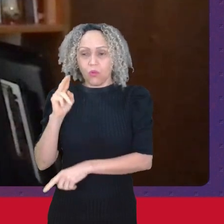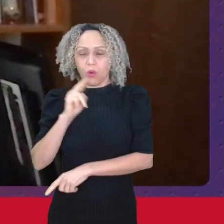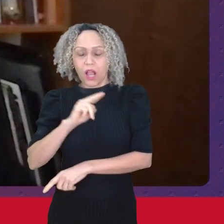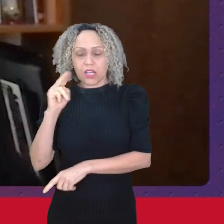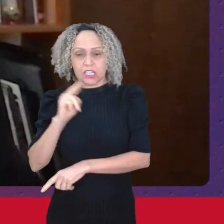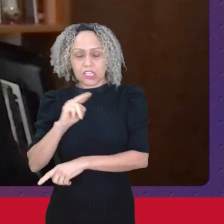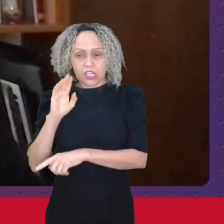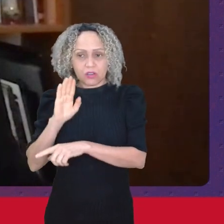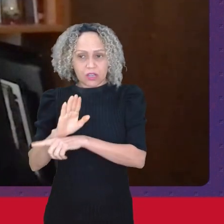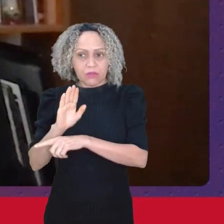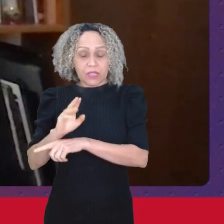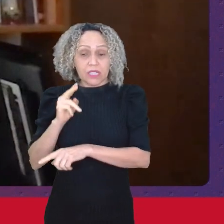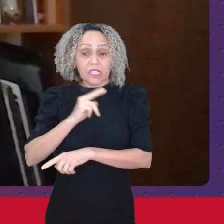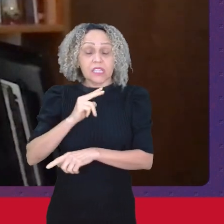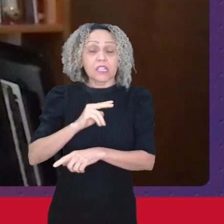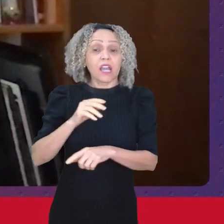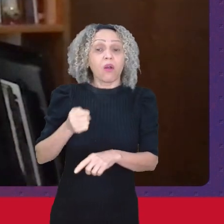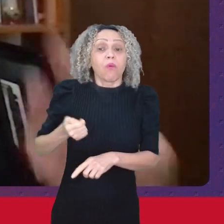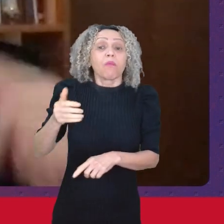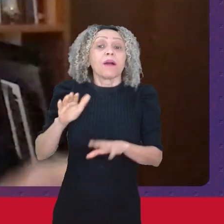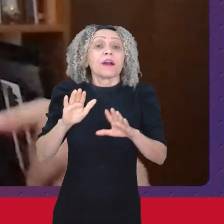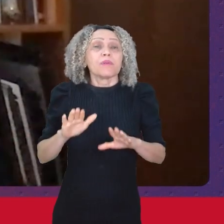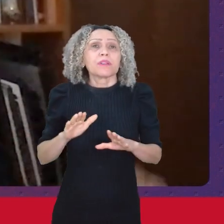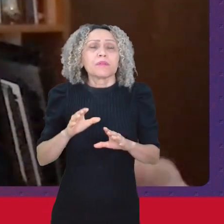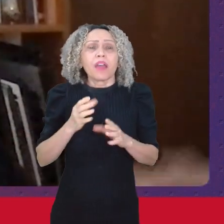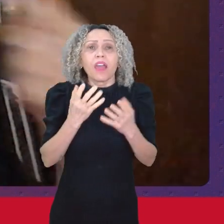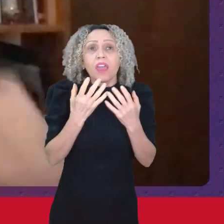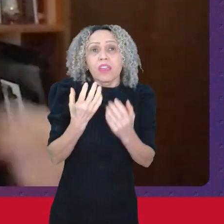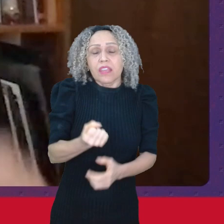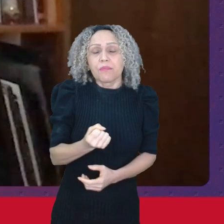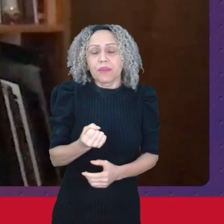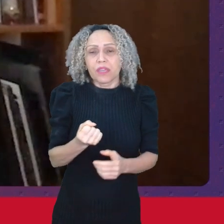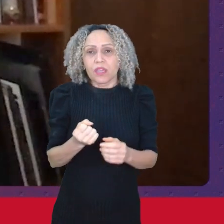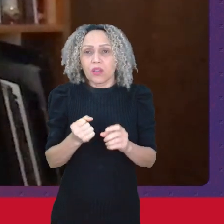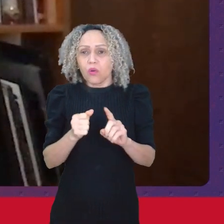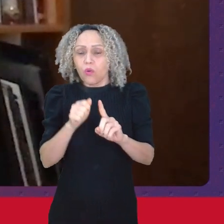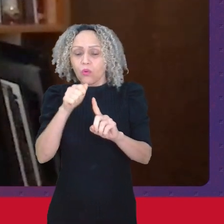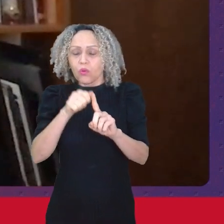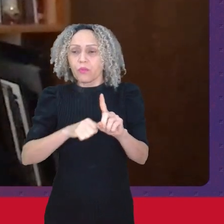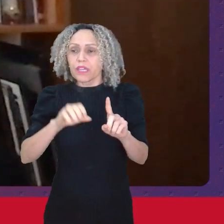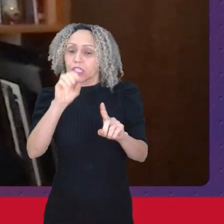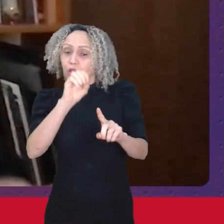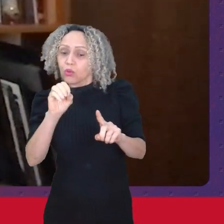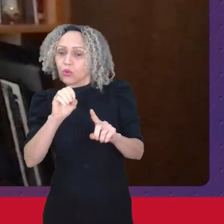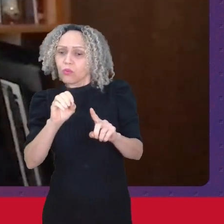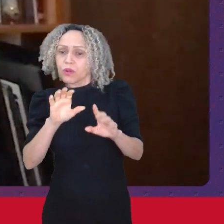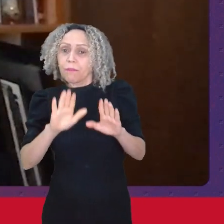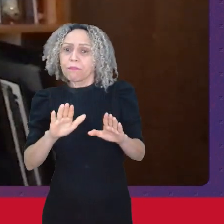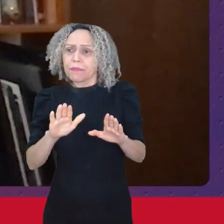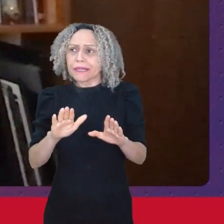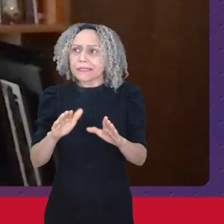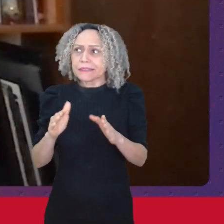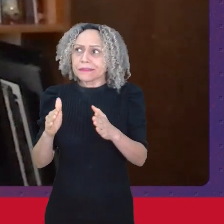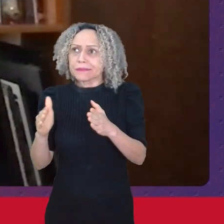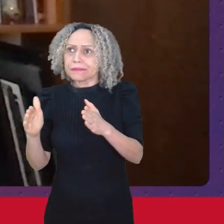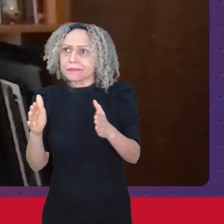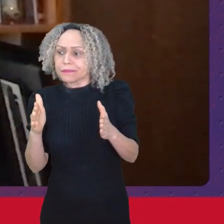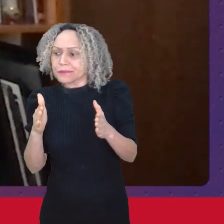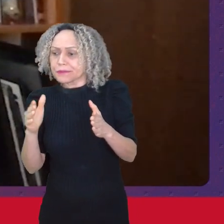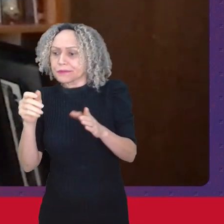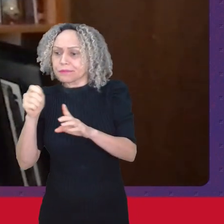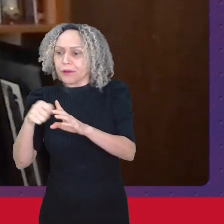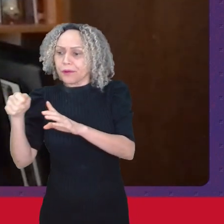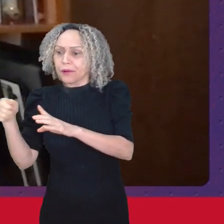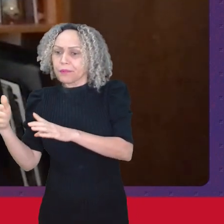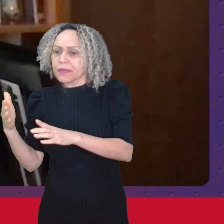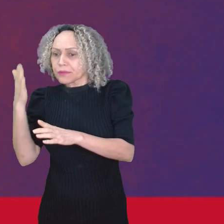muita gente que não vai mesmo continuar recebendo e, portanto, é provável que a fome vá aumentar ainda mais no Brasil. Mas